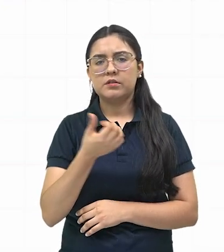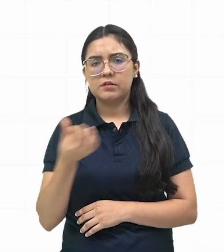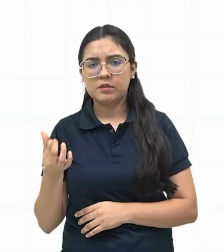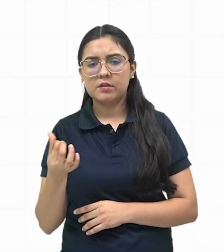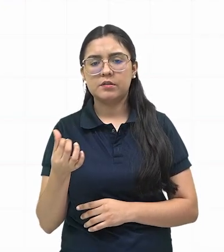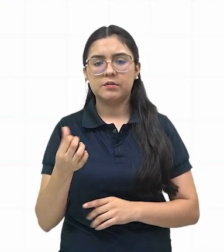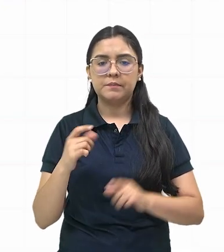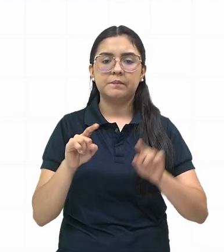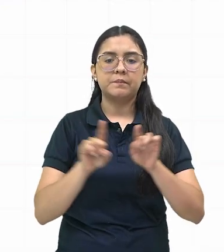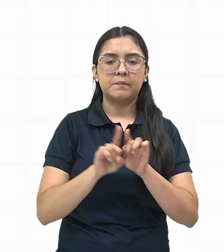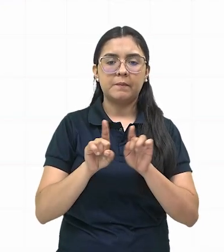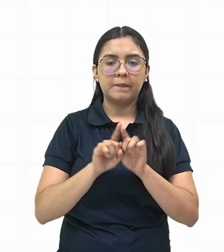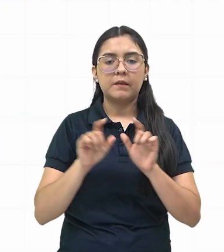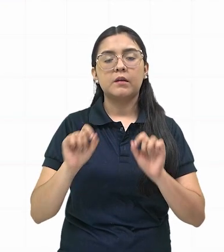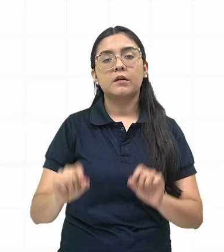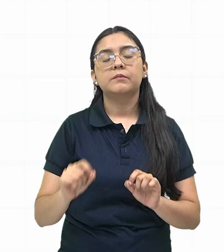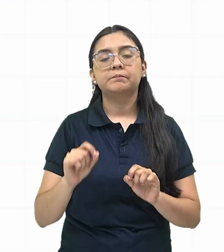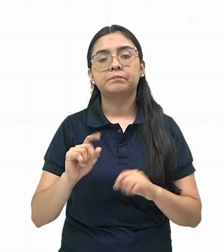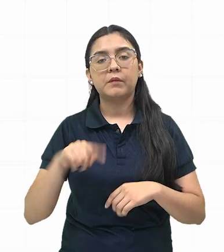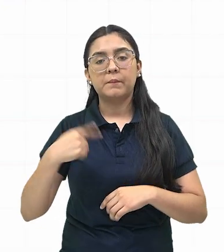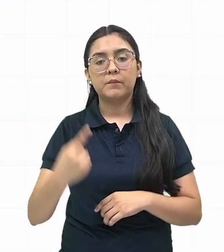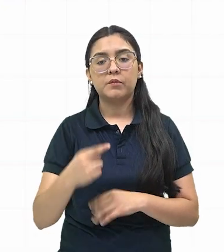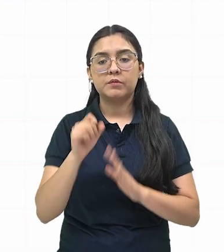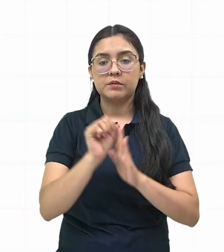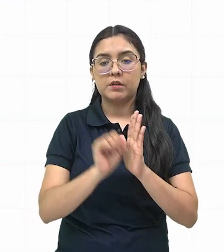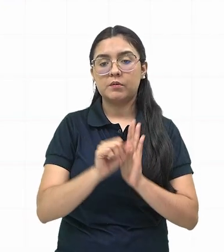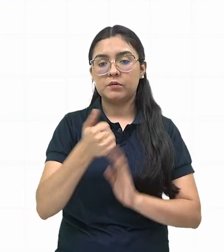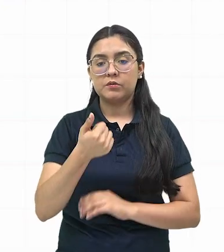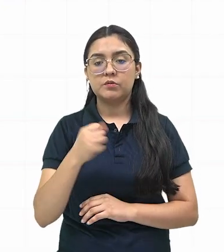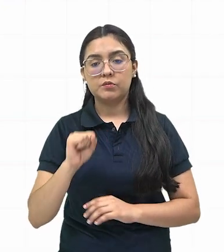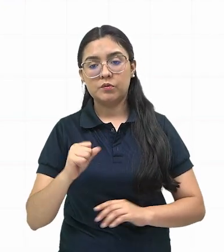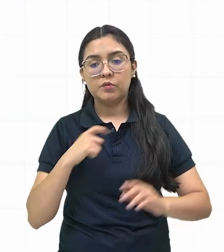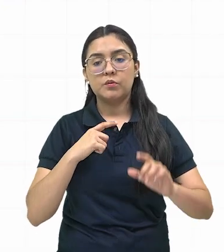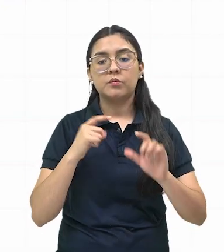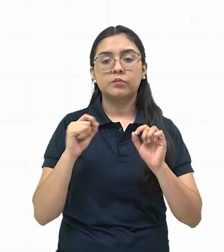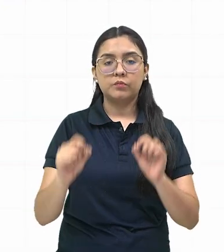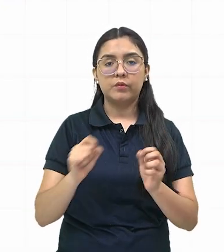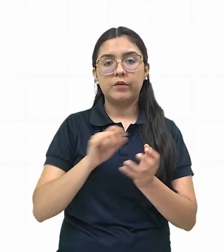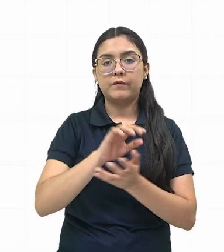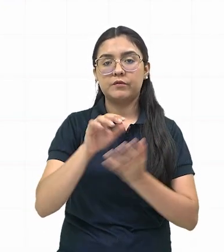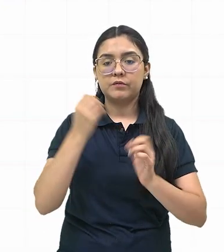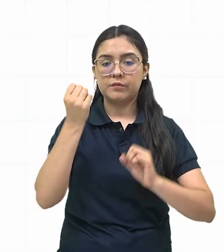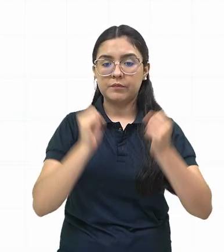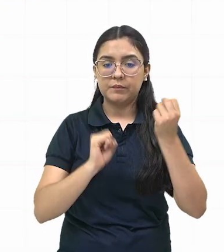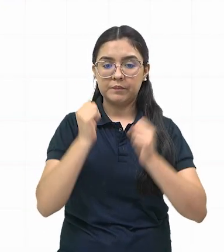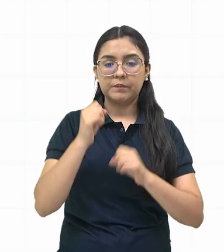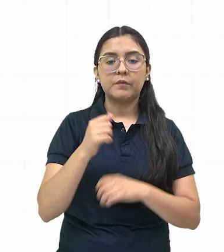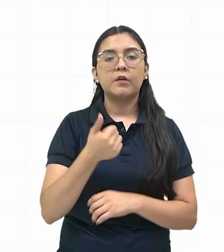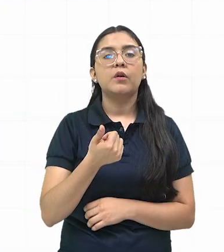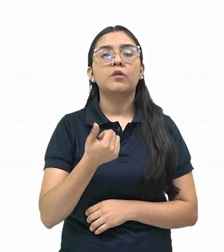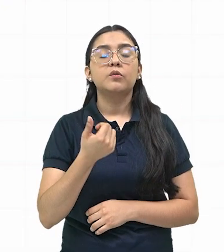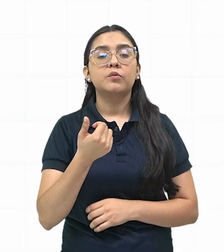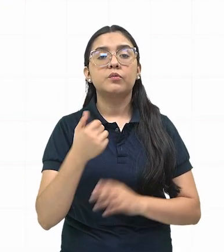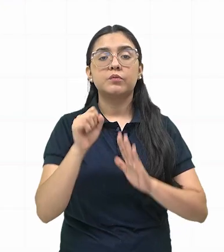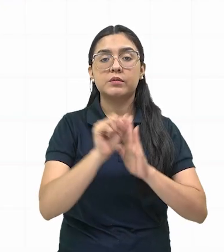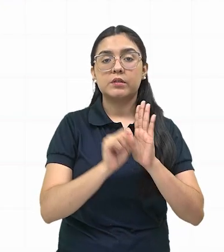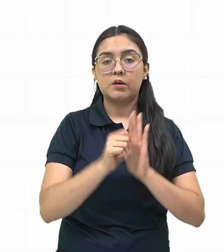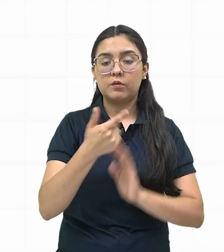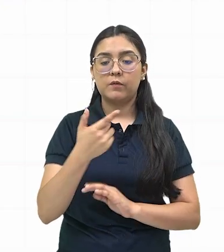a partir do século XVIII com as revoluções industriais, e quando a gente chega no século XX, a globalização ela já